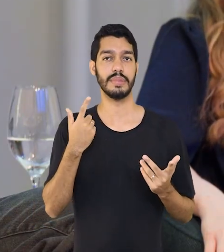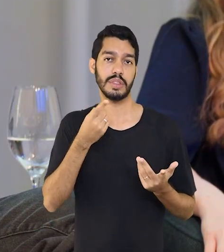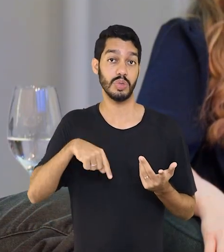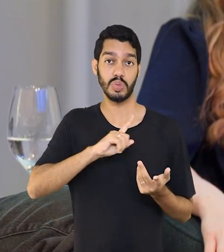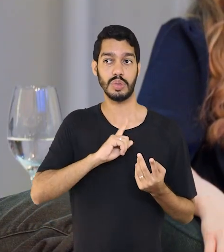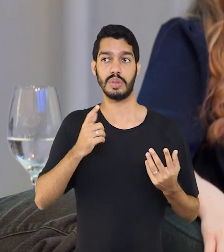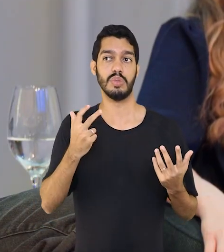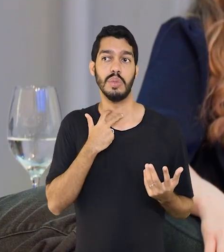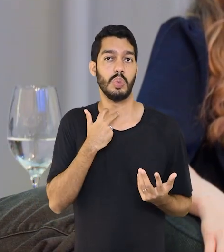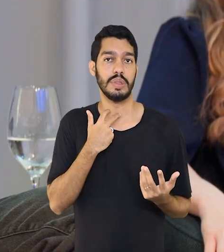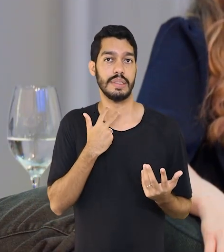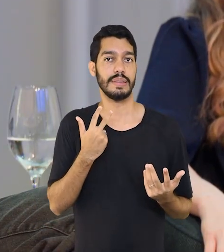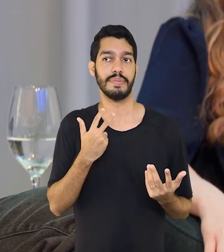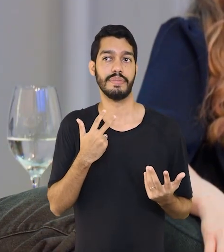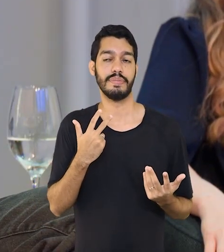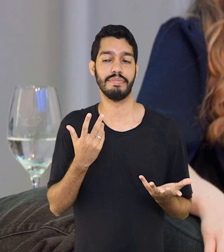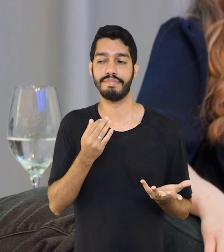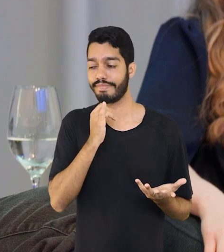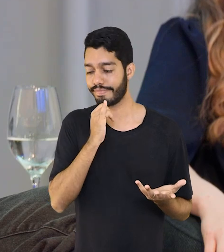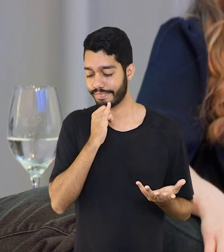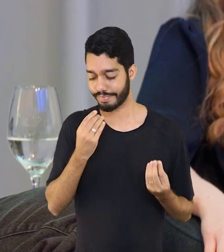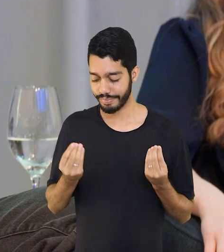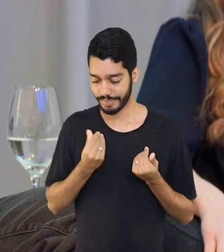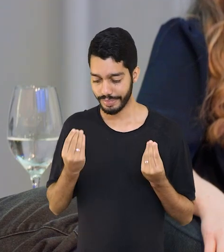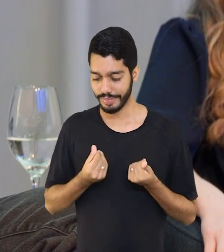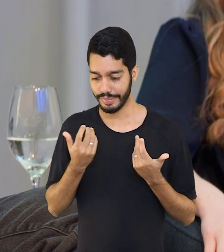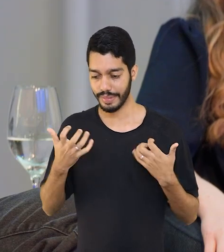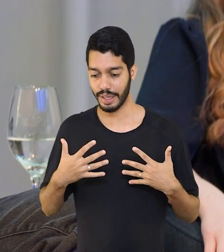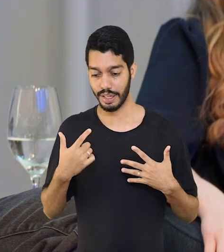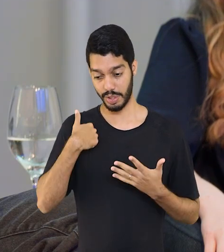Mas é isso, assim, a gente não pode deixar esse tipo de